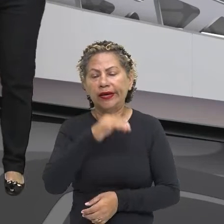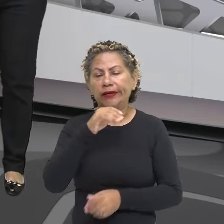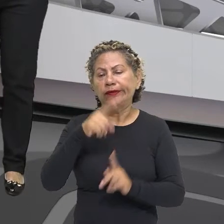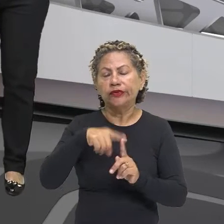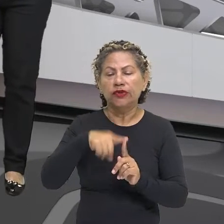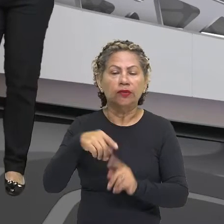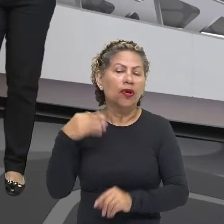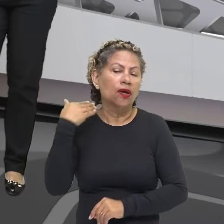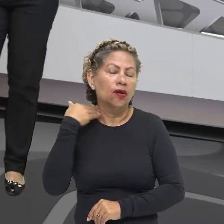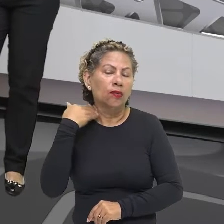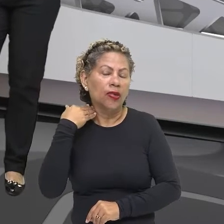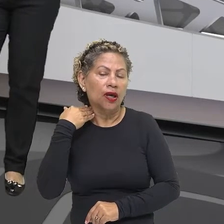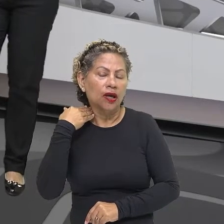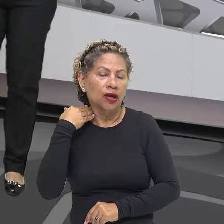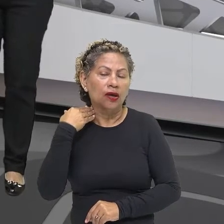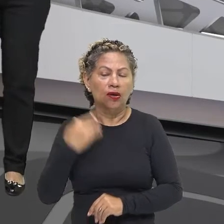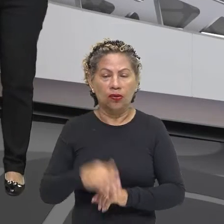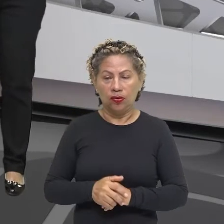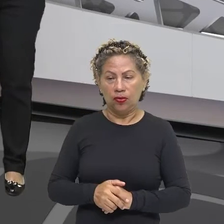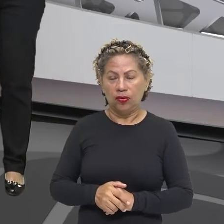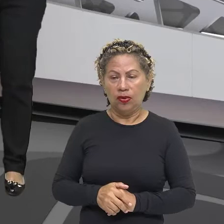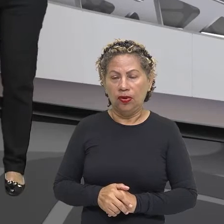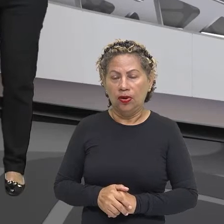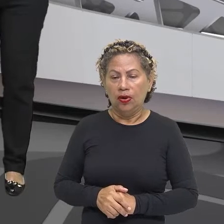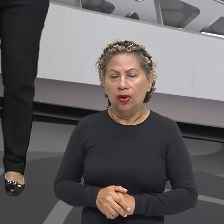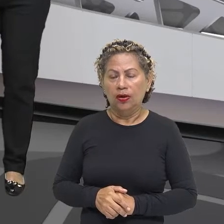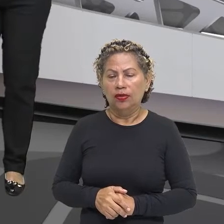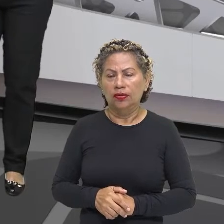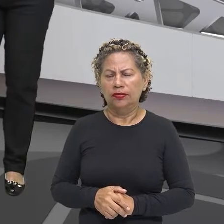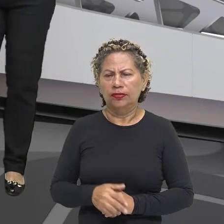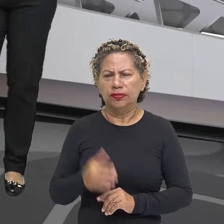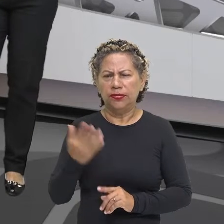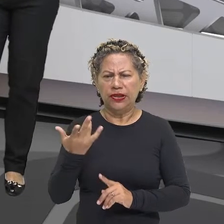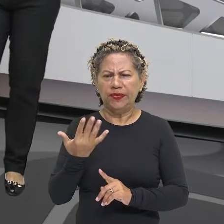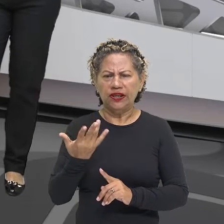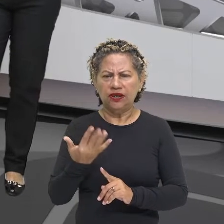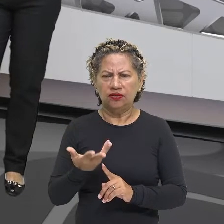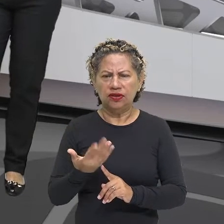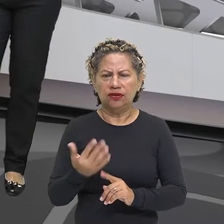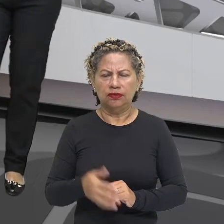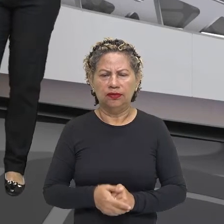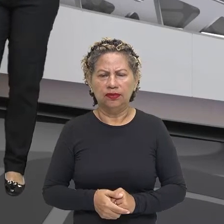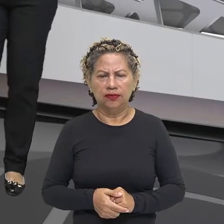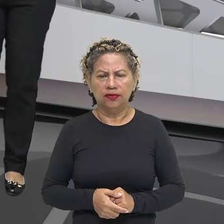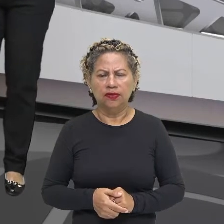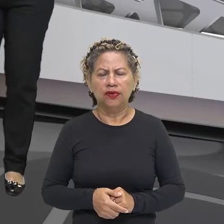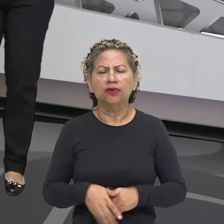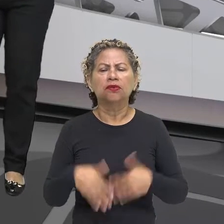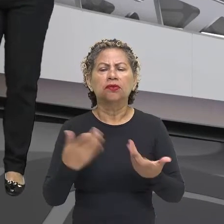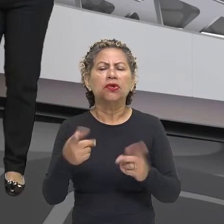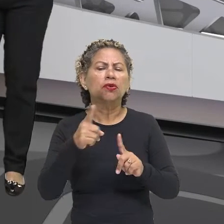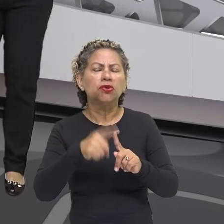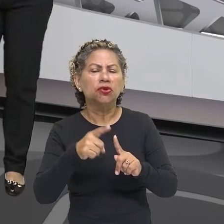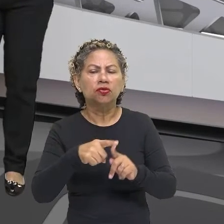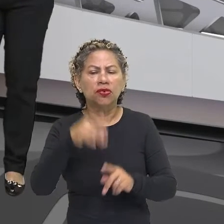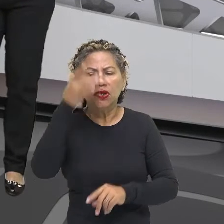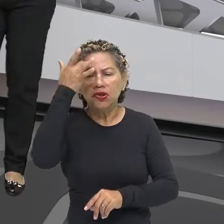eles tenham esse tipo de aplicativo, tá bom? Que faça com que eles